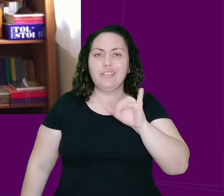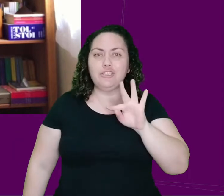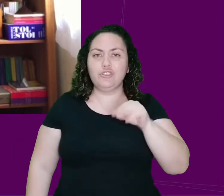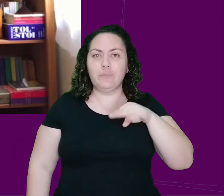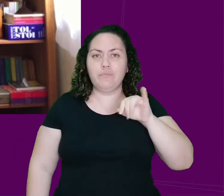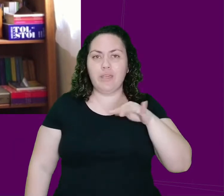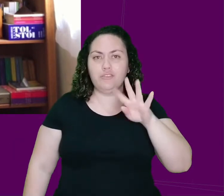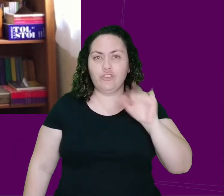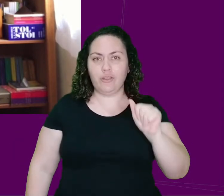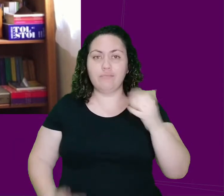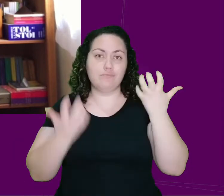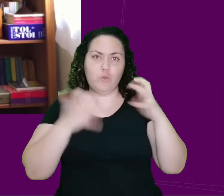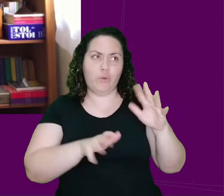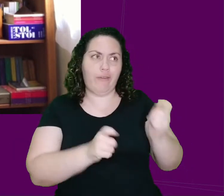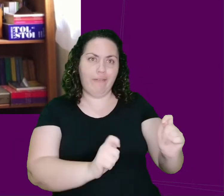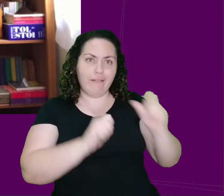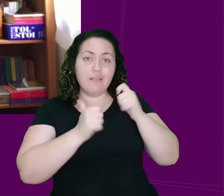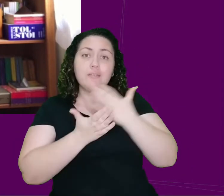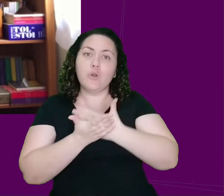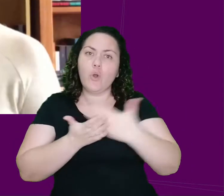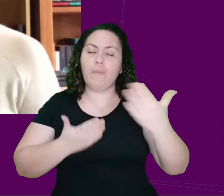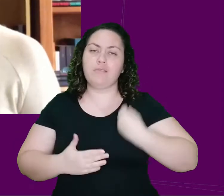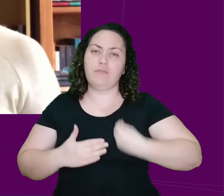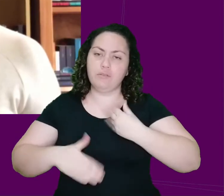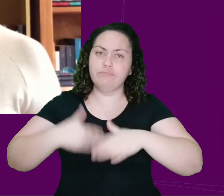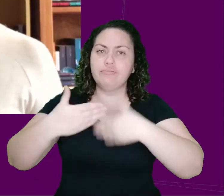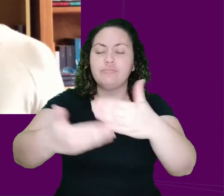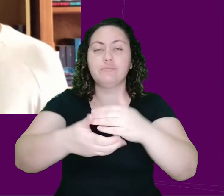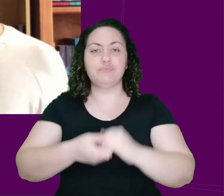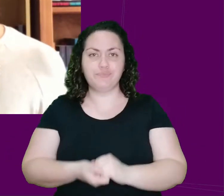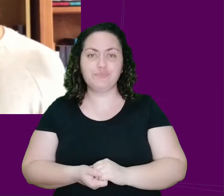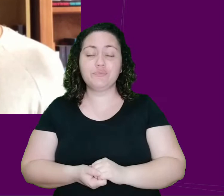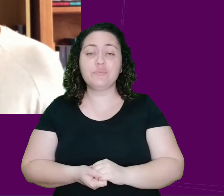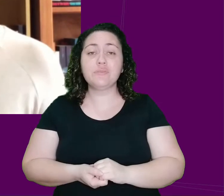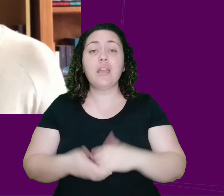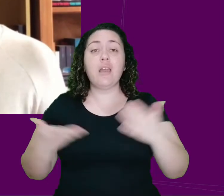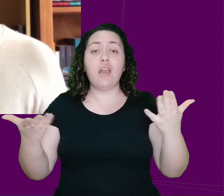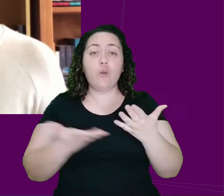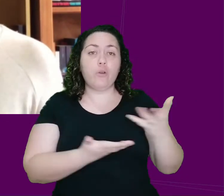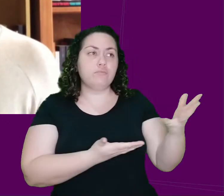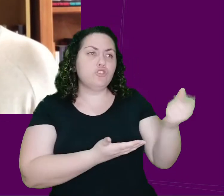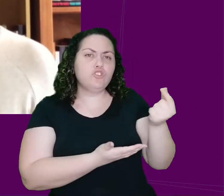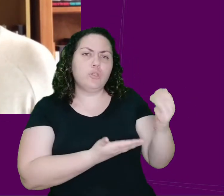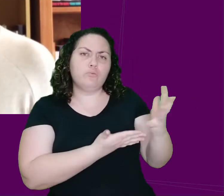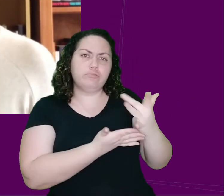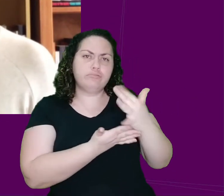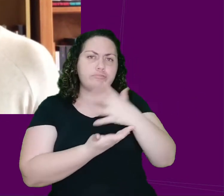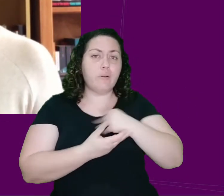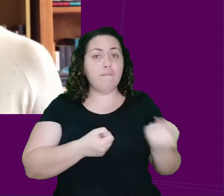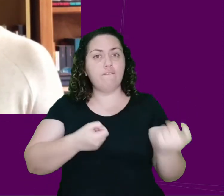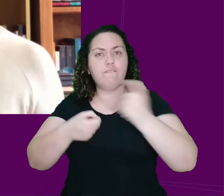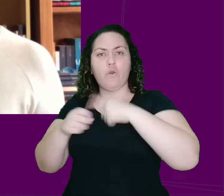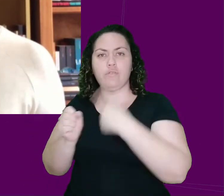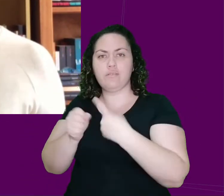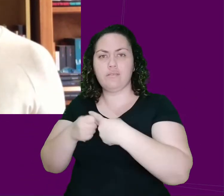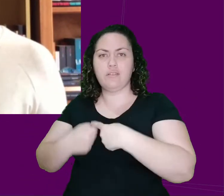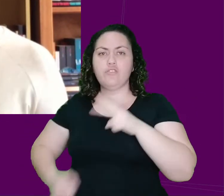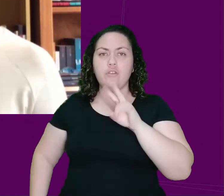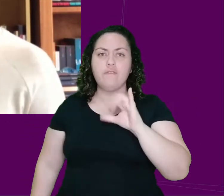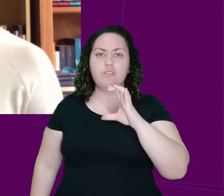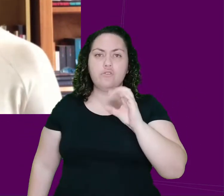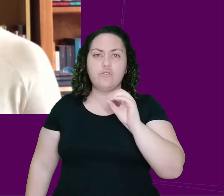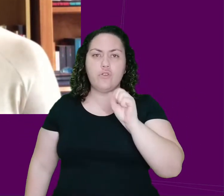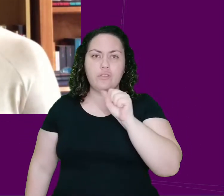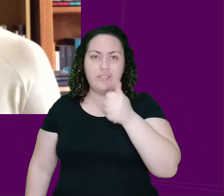ascendente. Enfim, ele passa a existir. Ele junta um capital e retorna então a Viçosa, no estado de Alagoas, onde fica